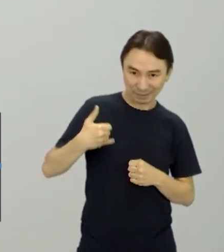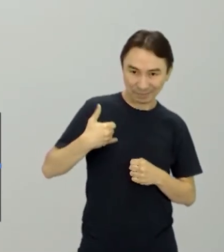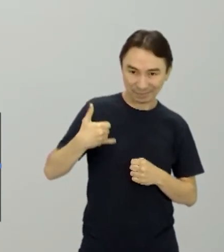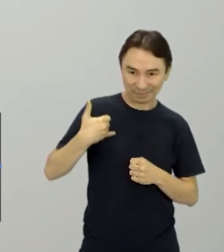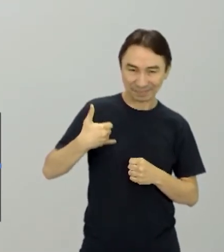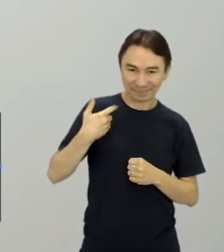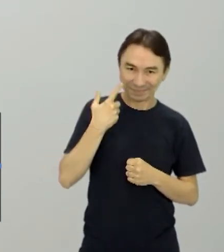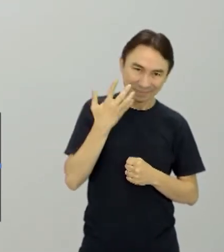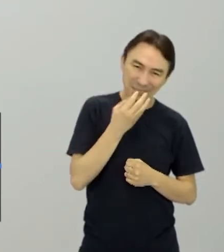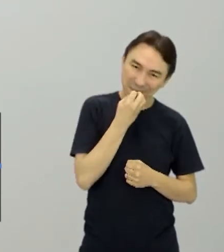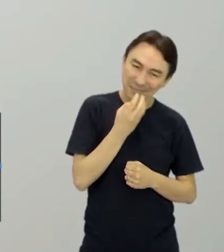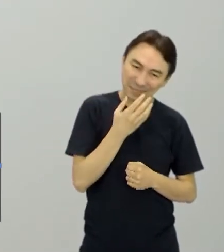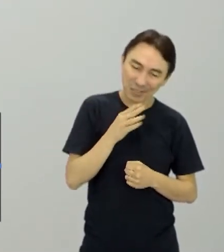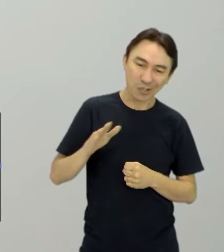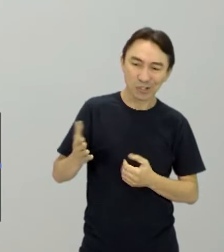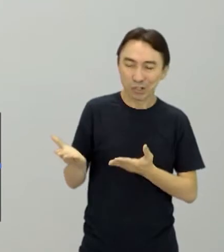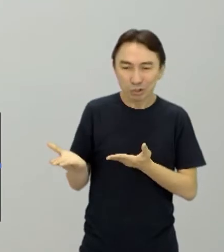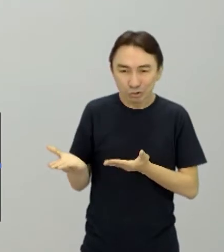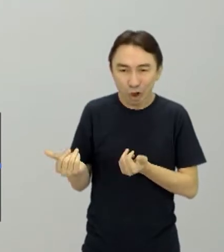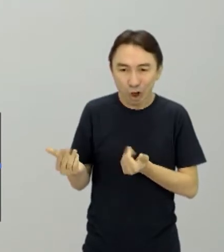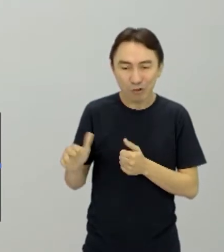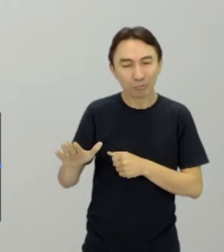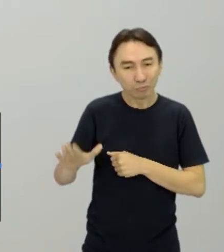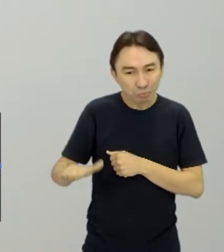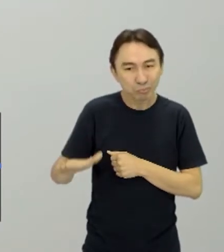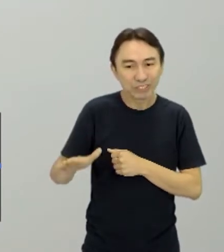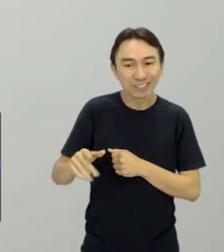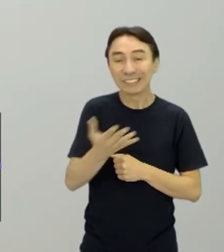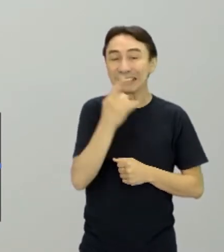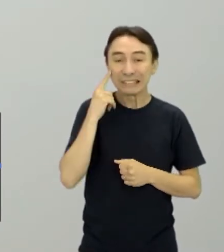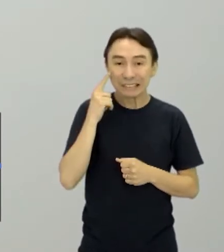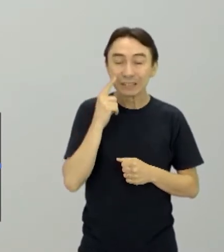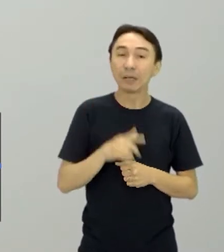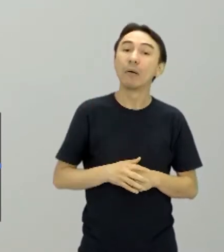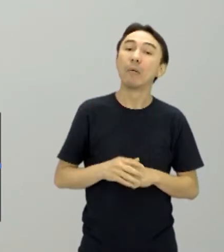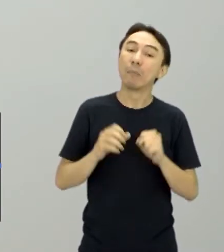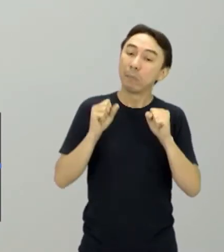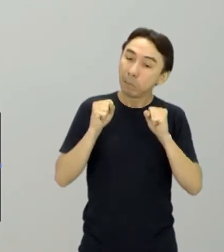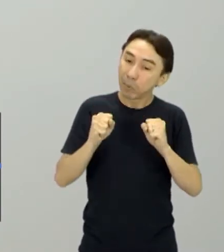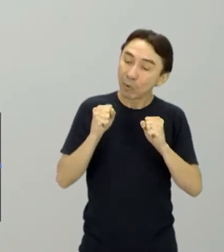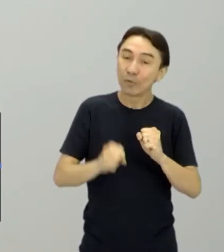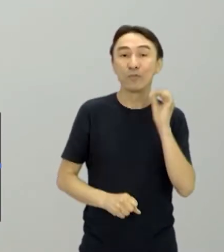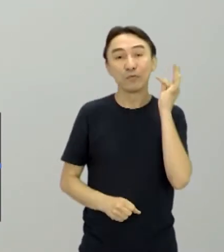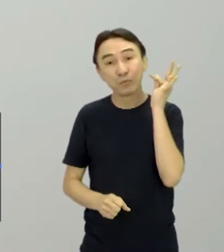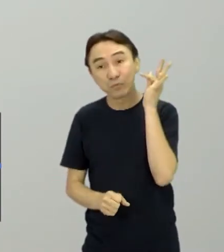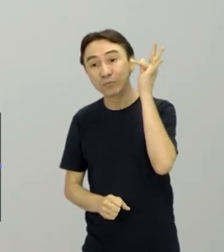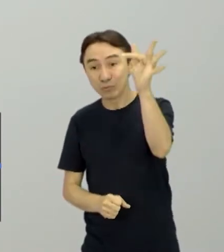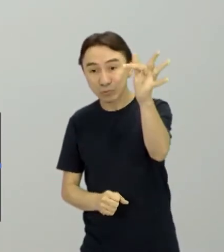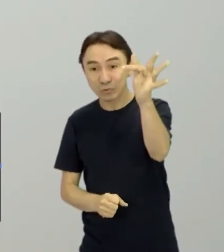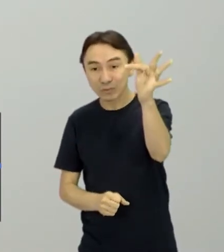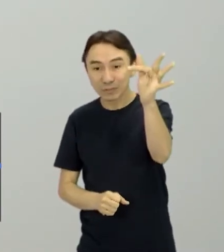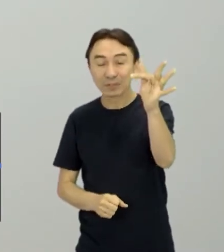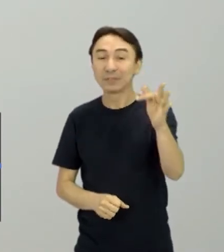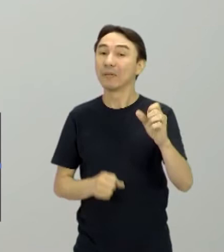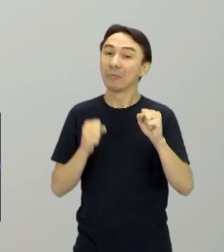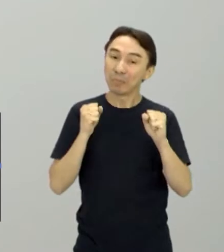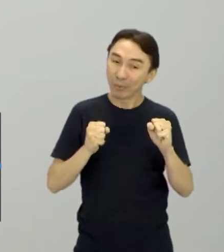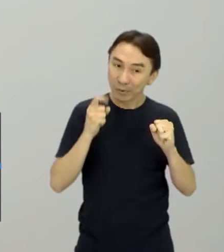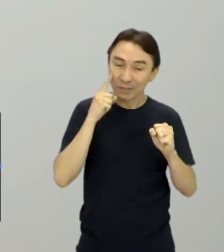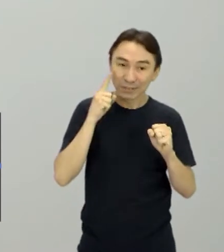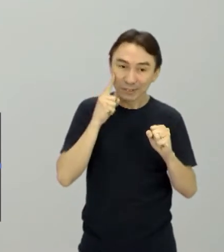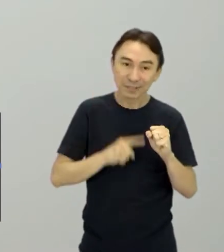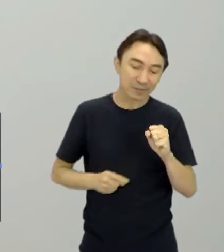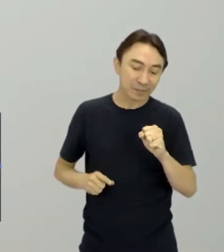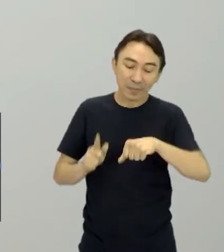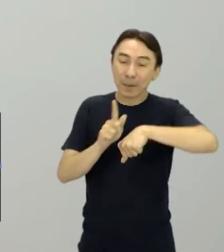são ainda pequenos e tal, em idade, talvez vocês vejam essa concretização de olhar a Terra pelo espaço,